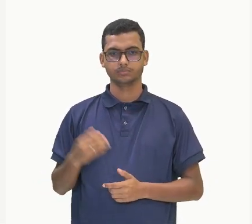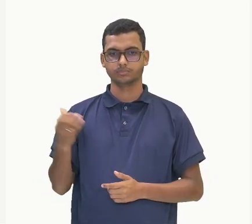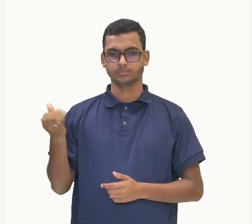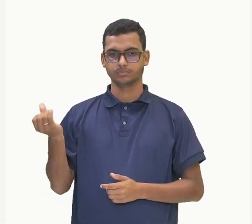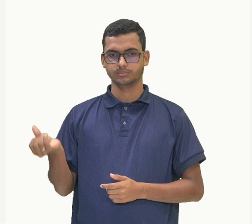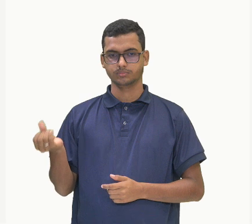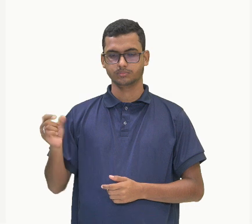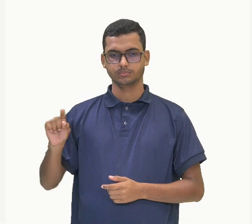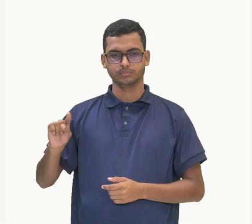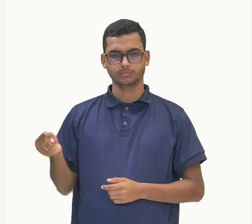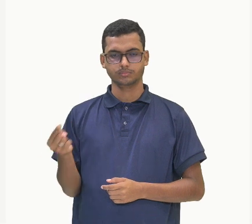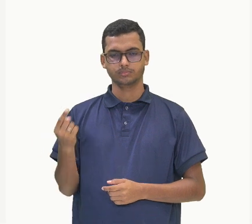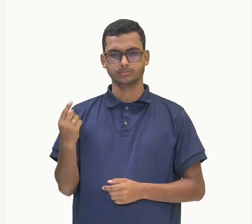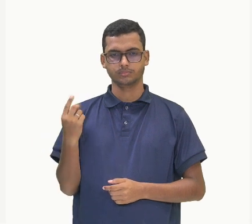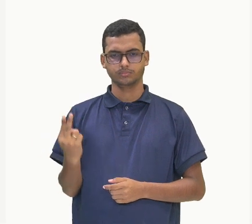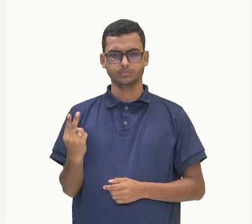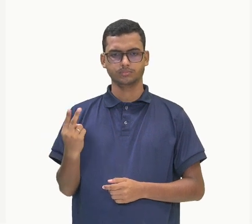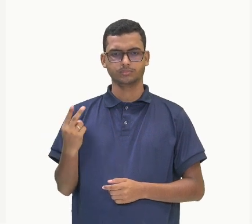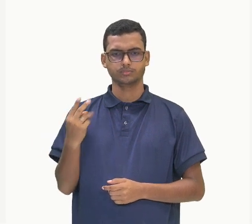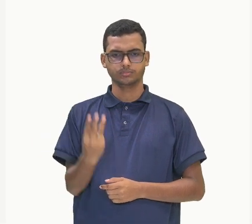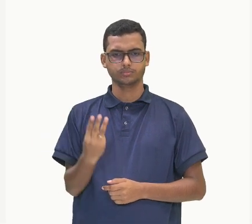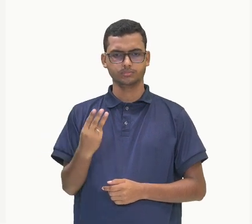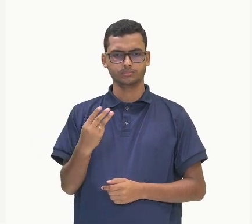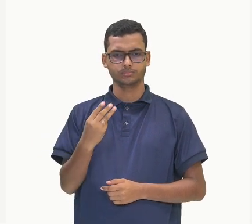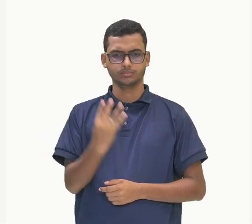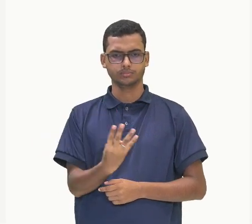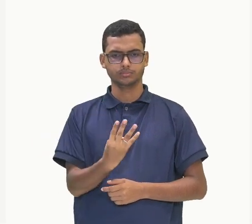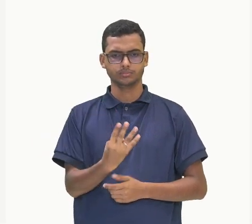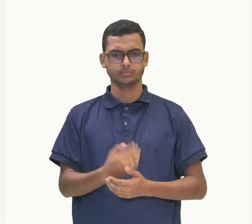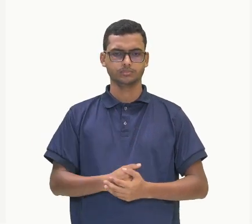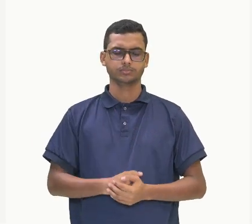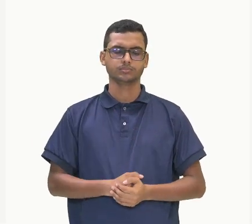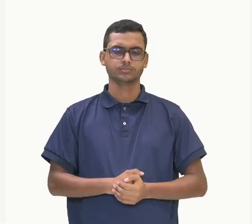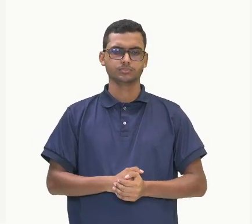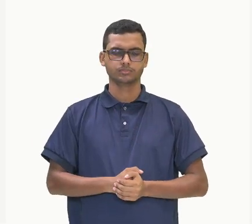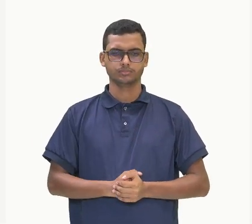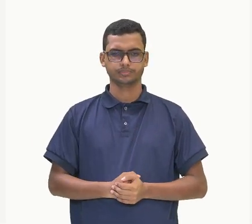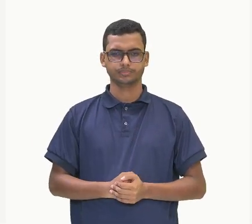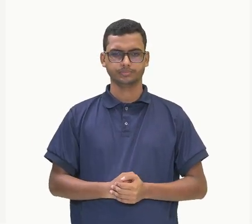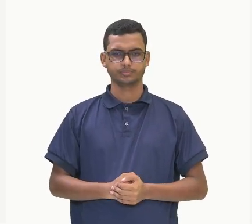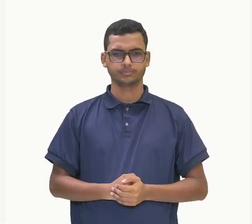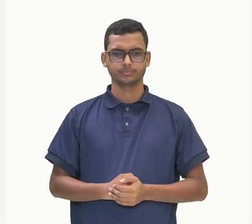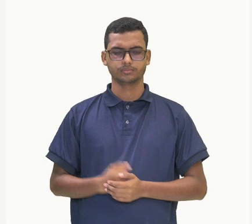6,234. Então, primeira coisa que eu vou fazer é colocar a vírgula. Então, vai ficar